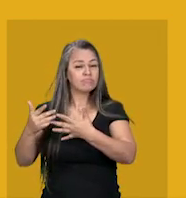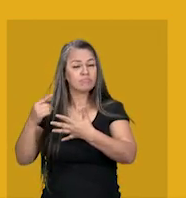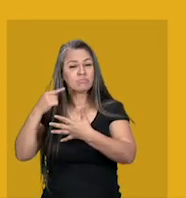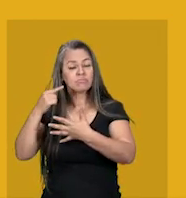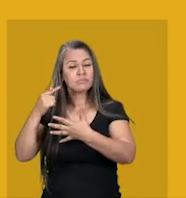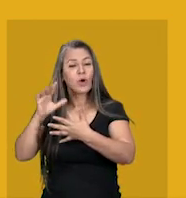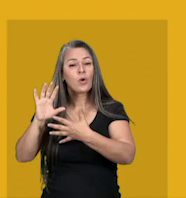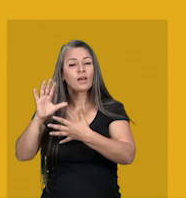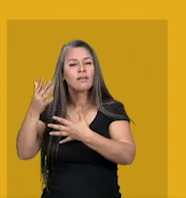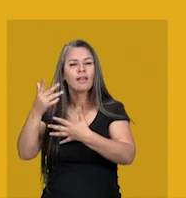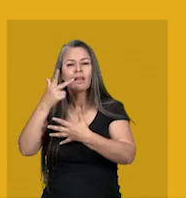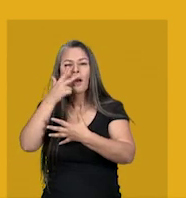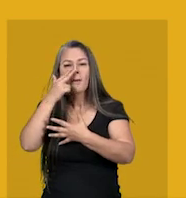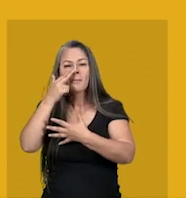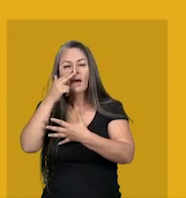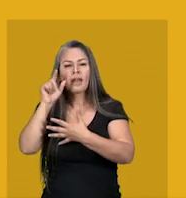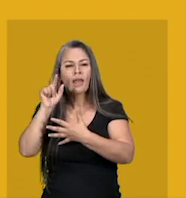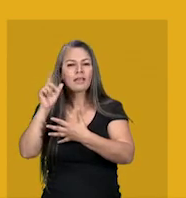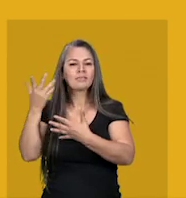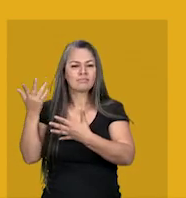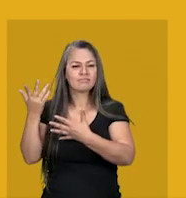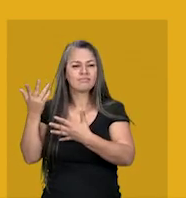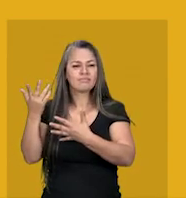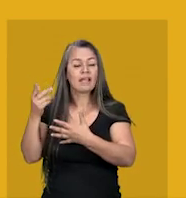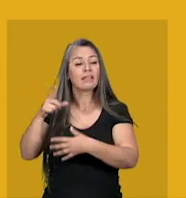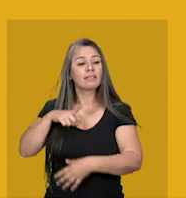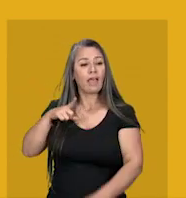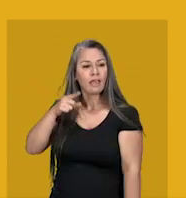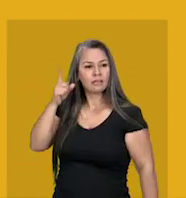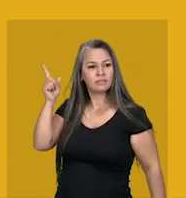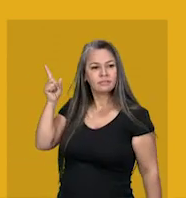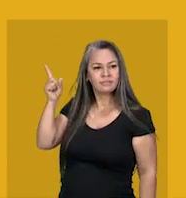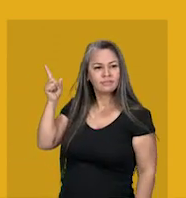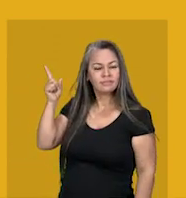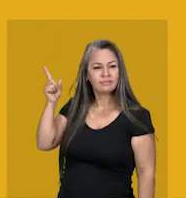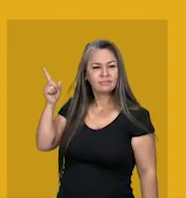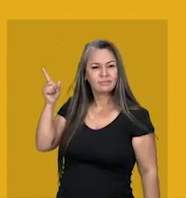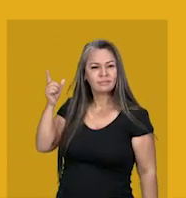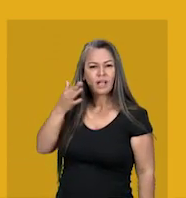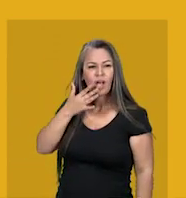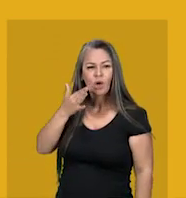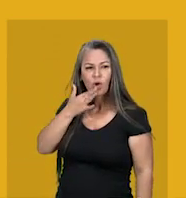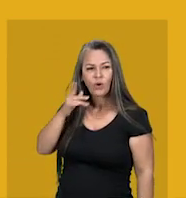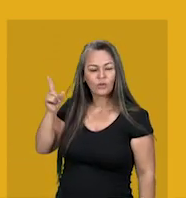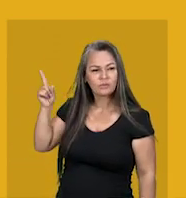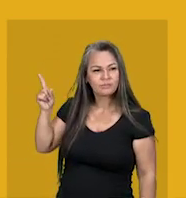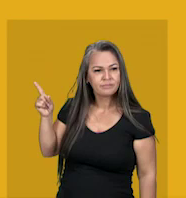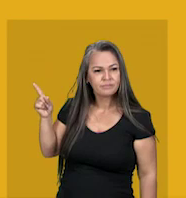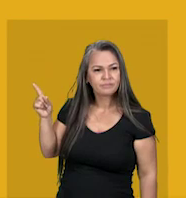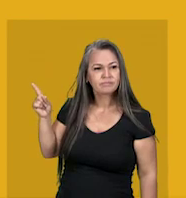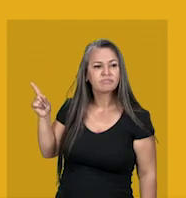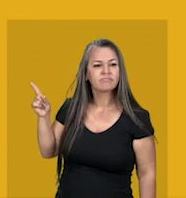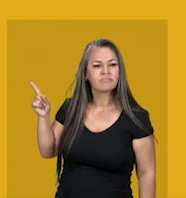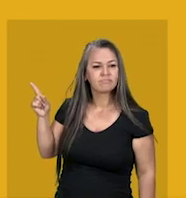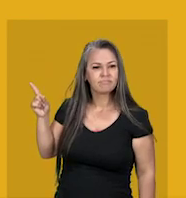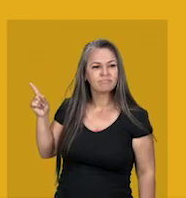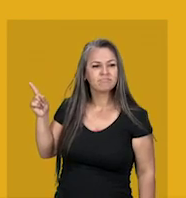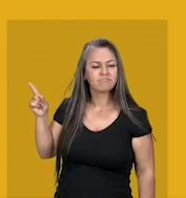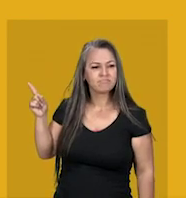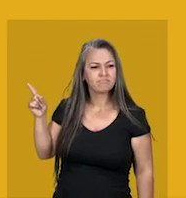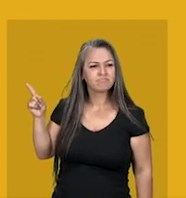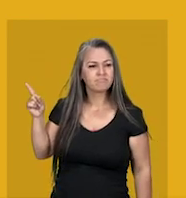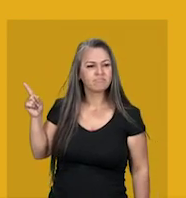Reparem para você ver. Então você vai ter o clima equatorial, mediterrâneo, semiárido, o desértico, né? Claro que a gente